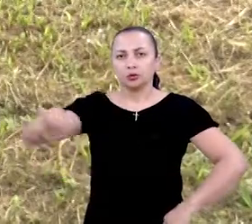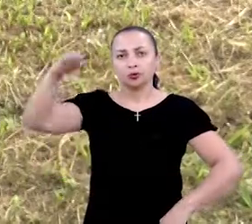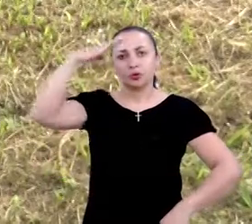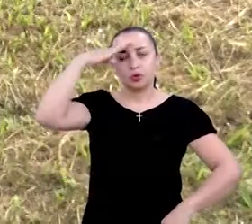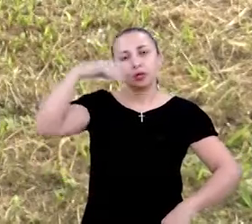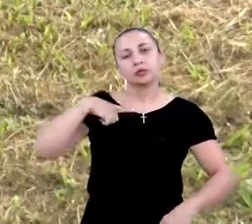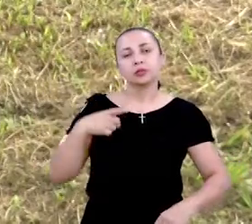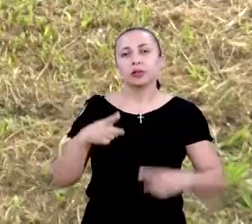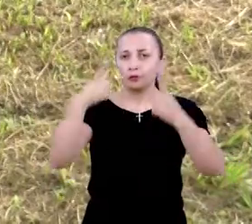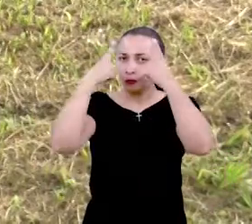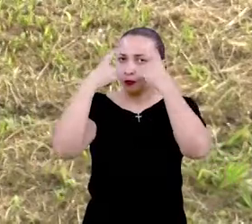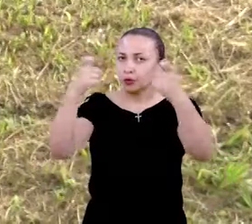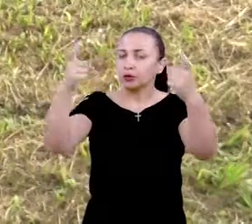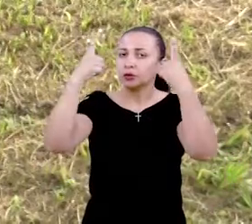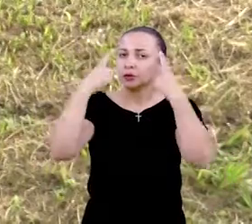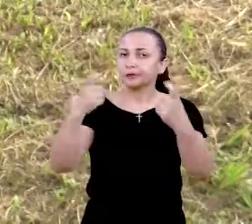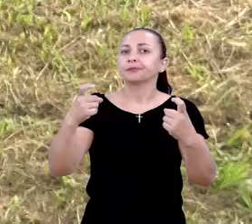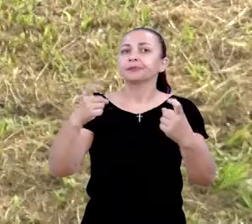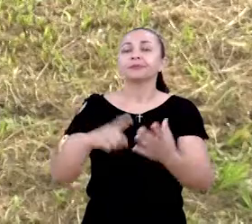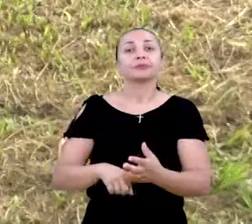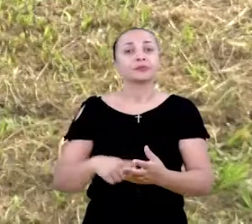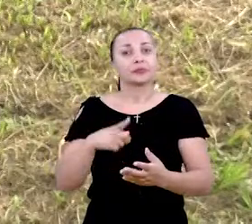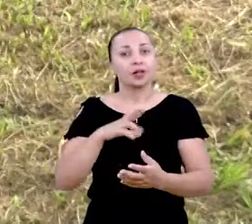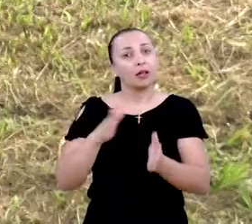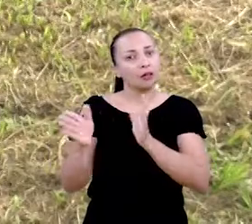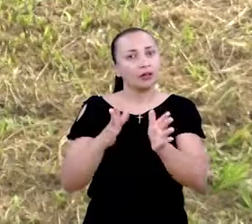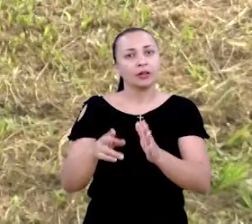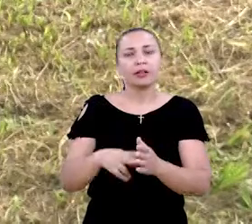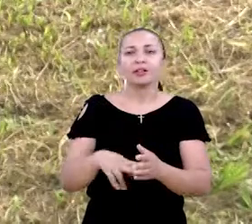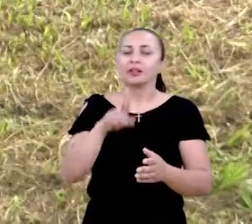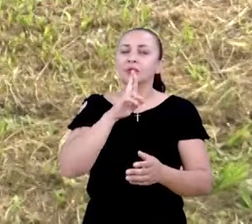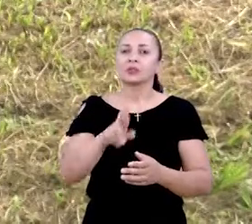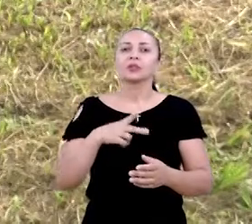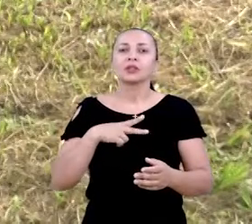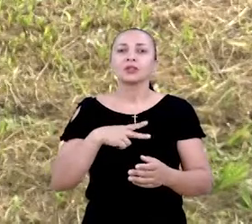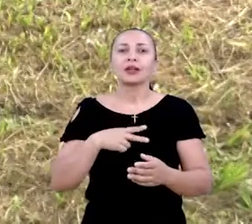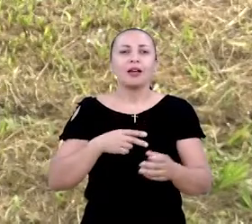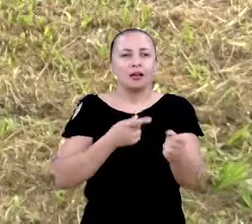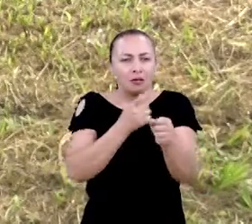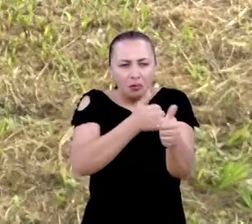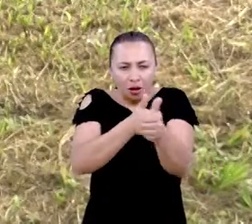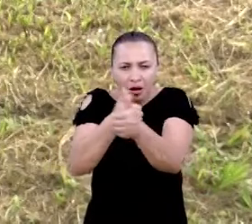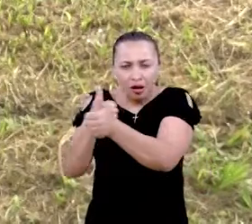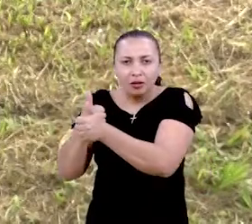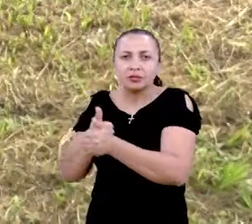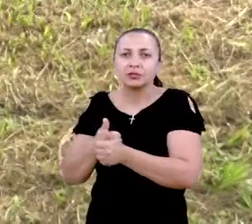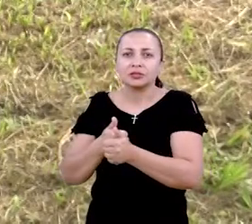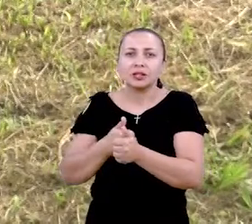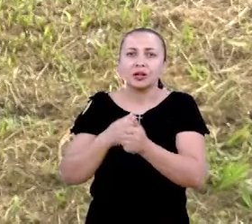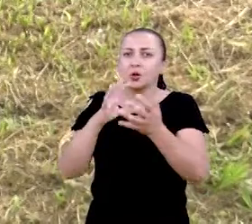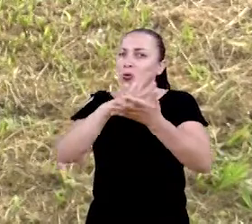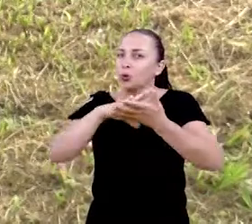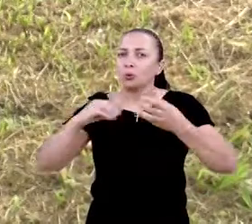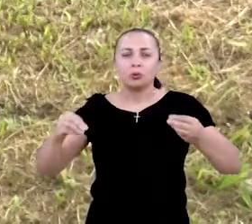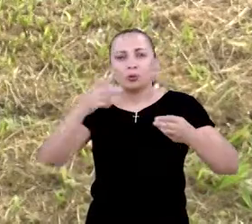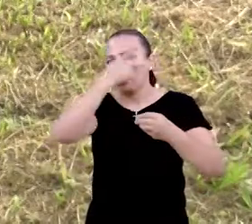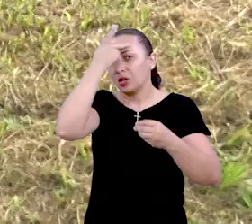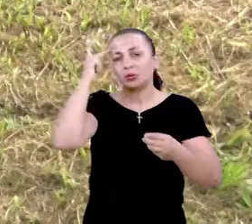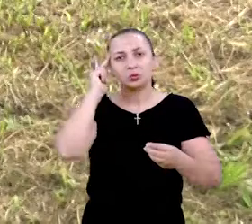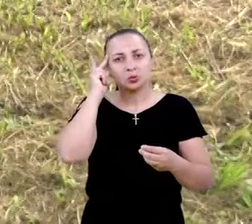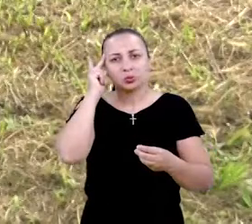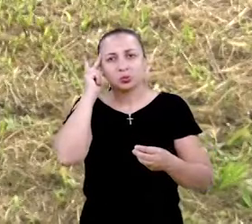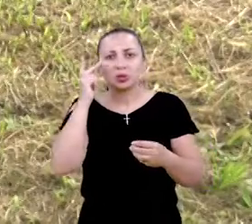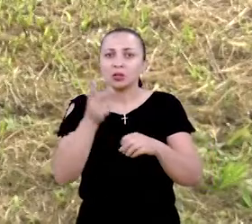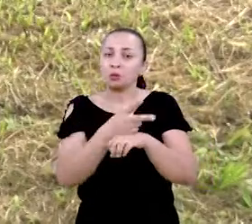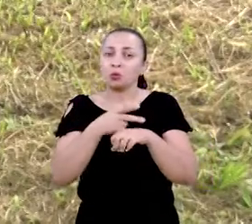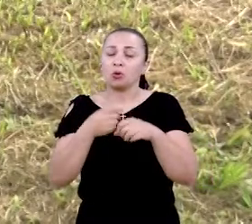as rédeas do Brasil de forma violenta. Entre os resultados estão perseguições, desaparecimentos daqueles que tentavam se opor